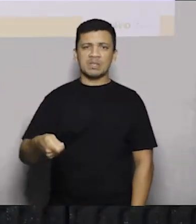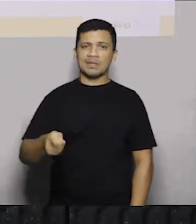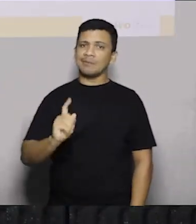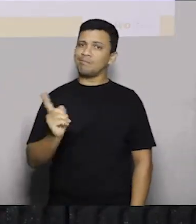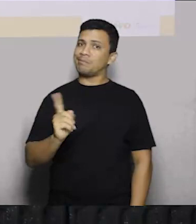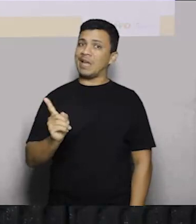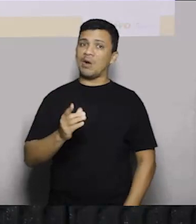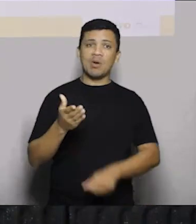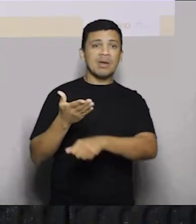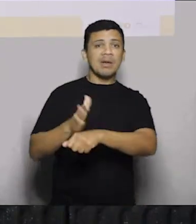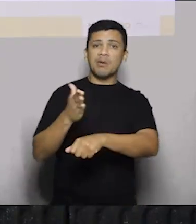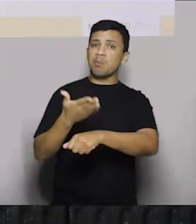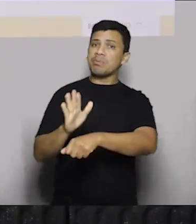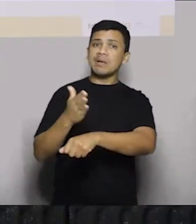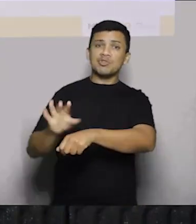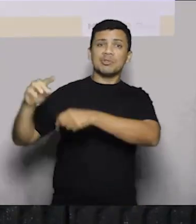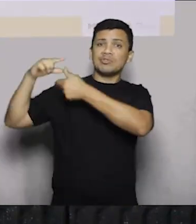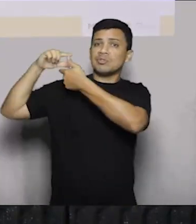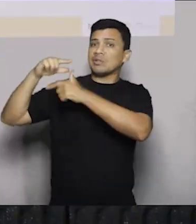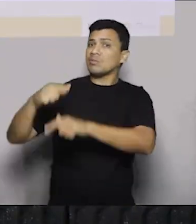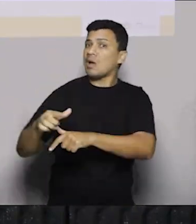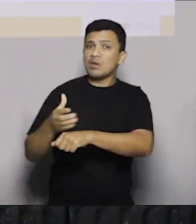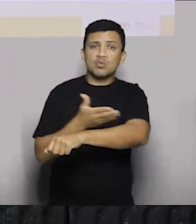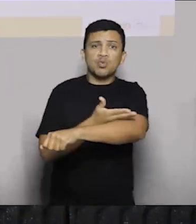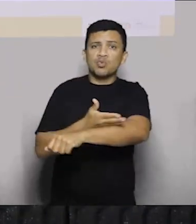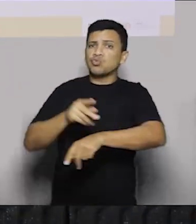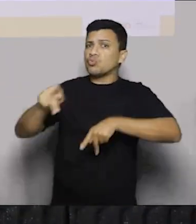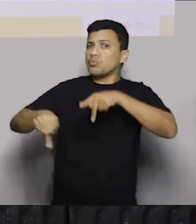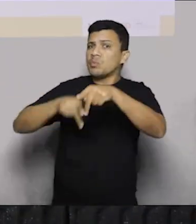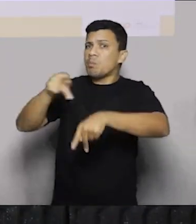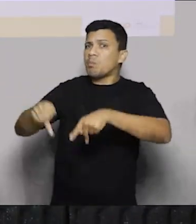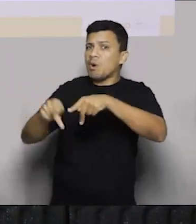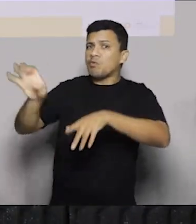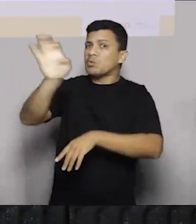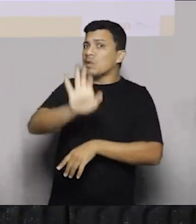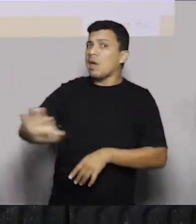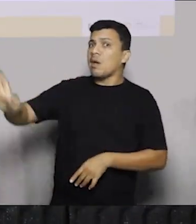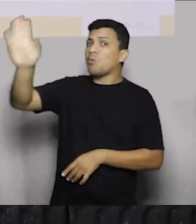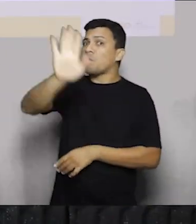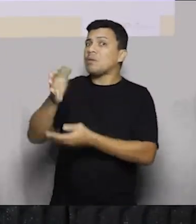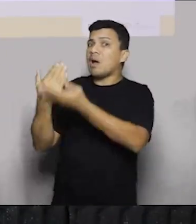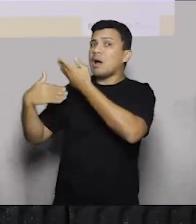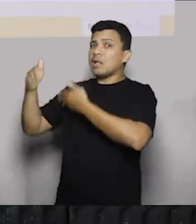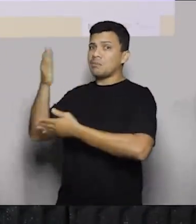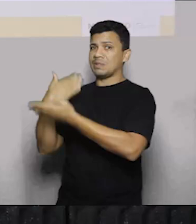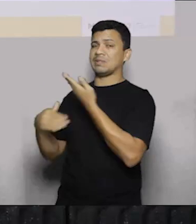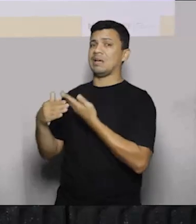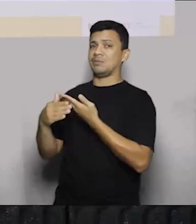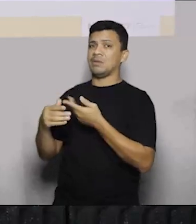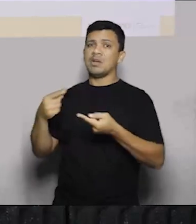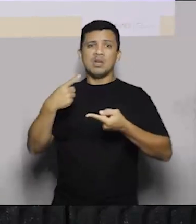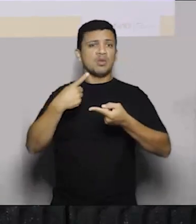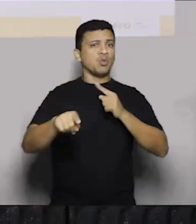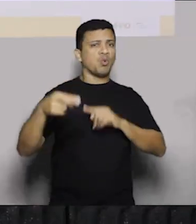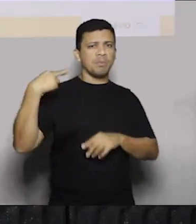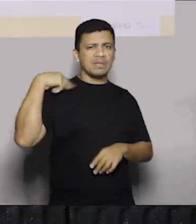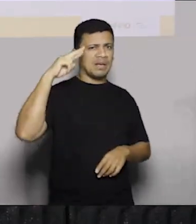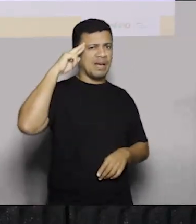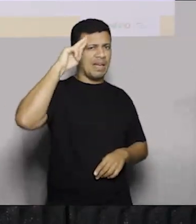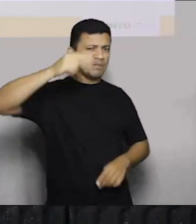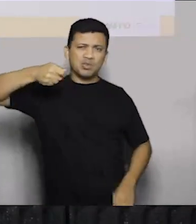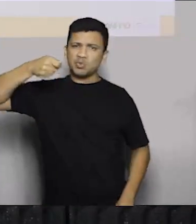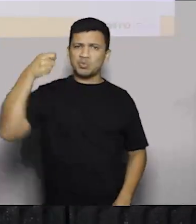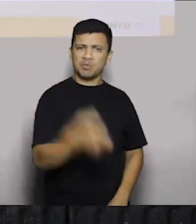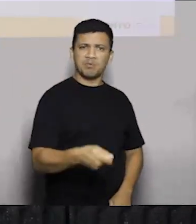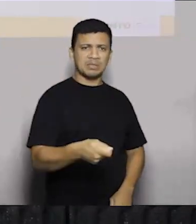práticas tradicionais, do costume dos povos europeus. Então não tem a ver com fundamentalismo religioso, com o